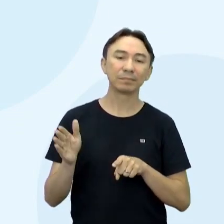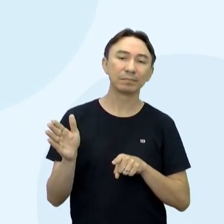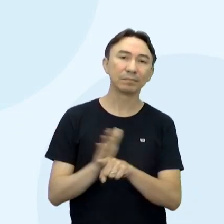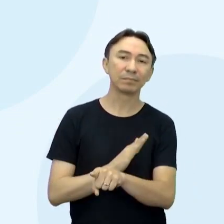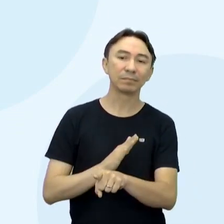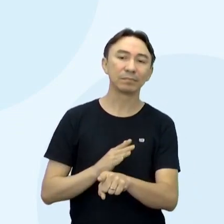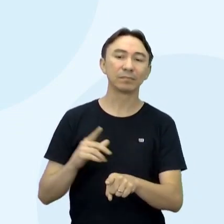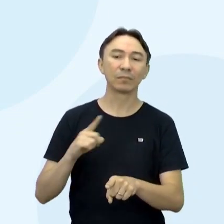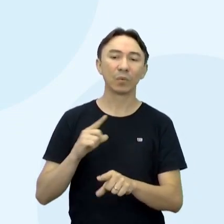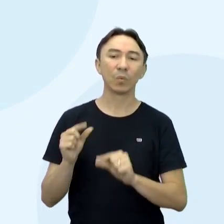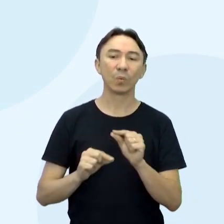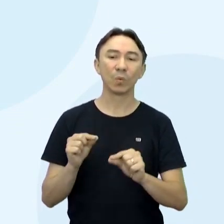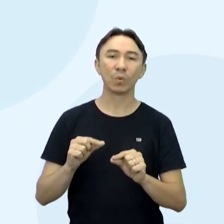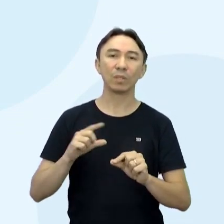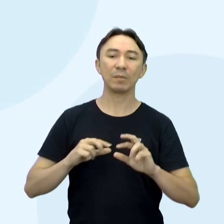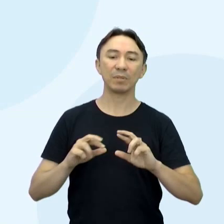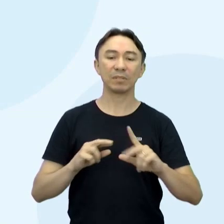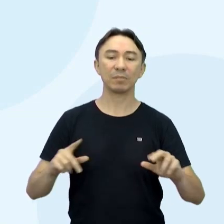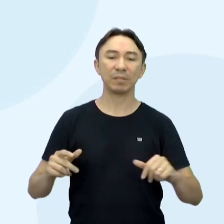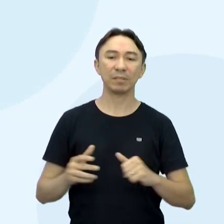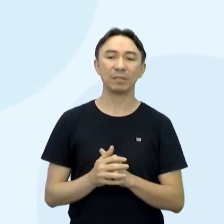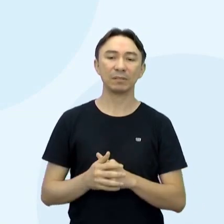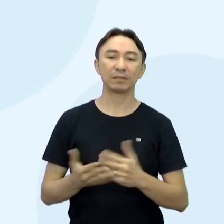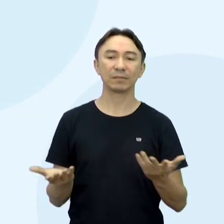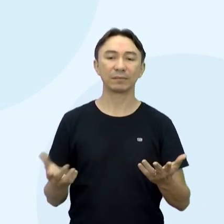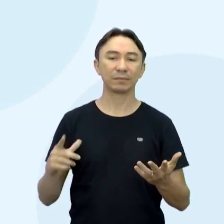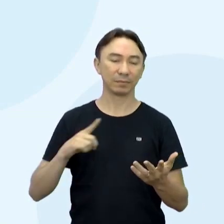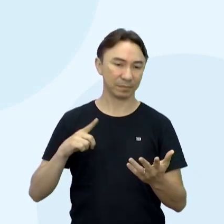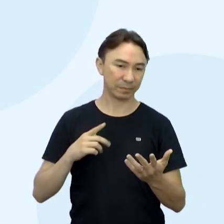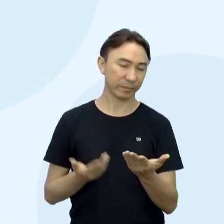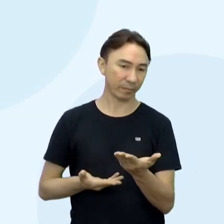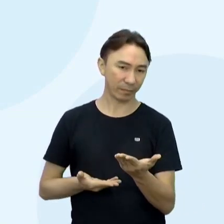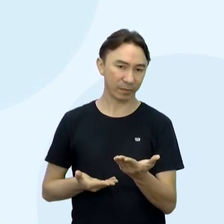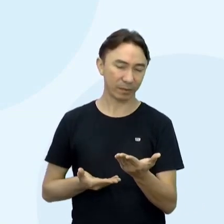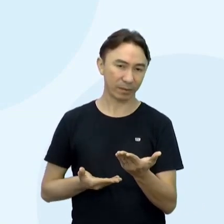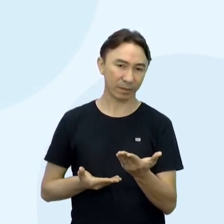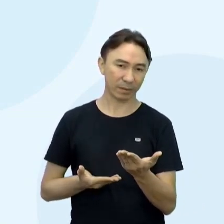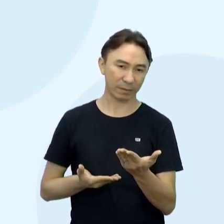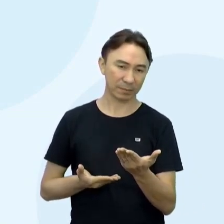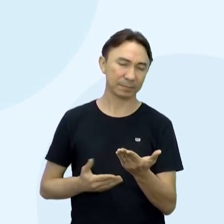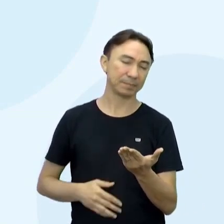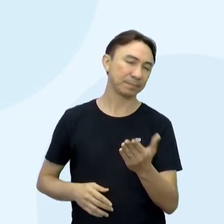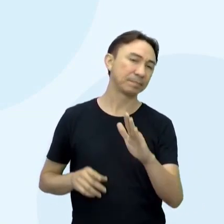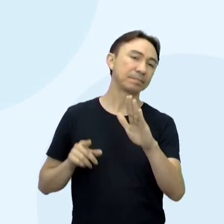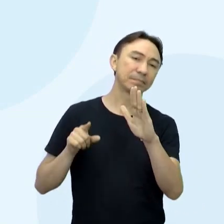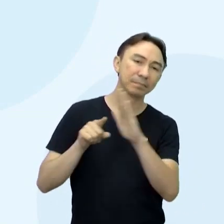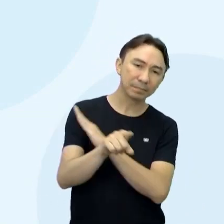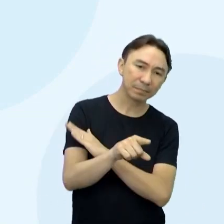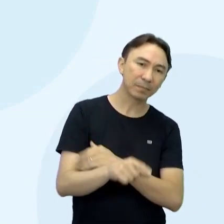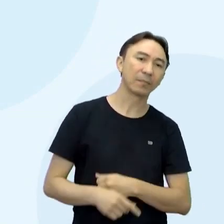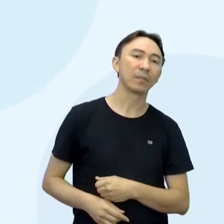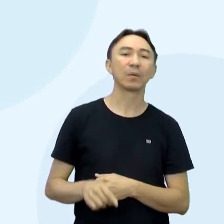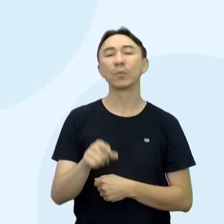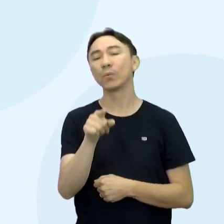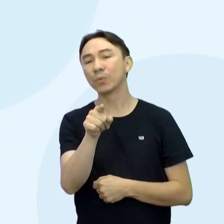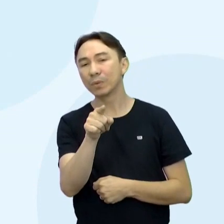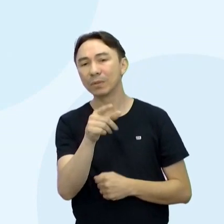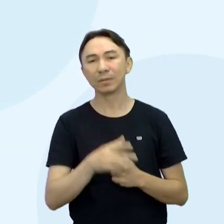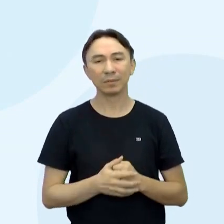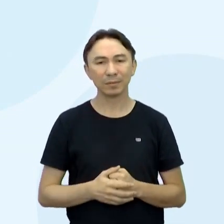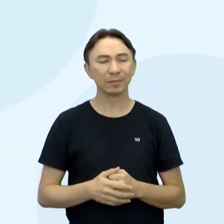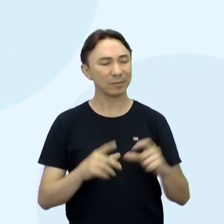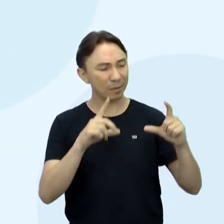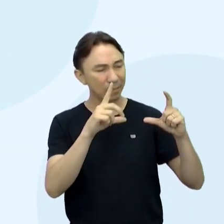vocês pensassem a respeito e comentassem, né? Na sua percepção, do que se tratam